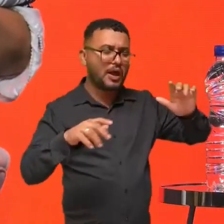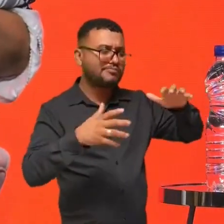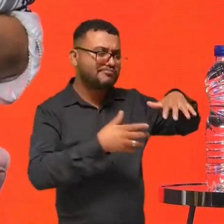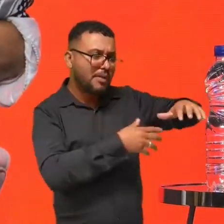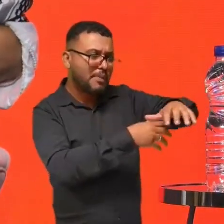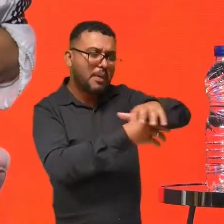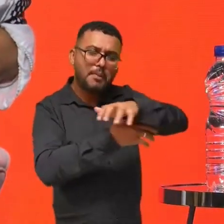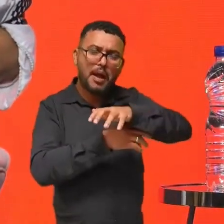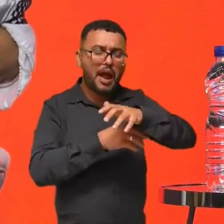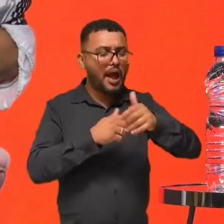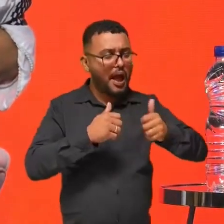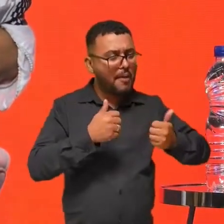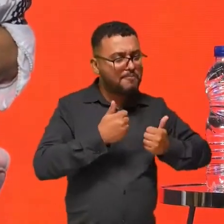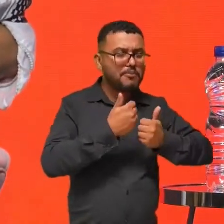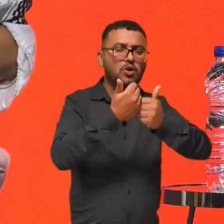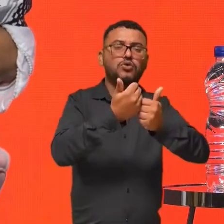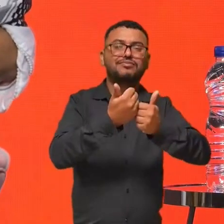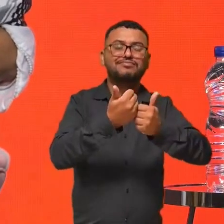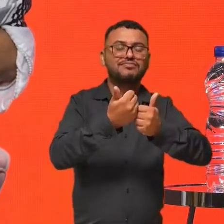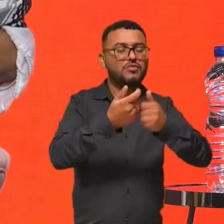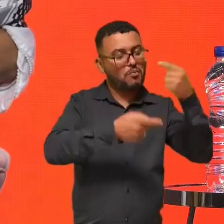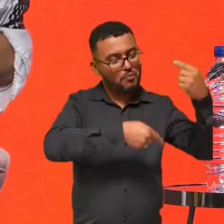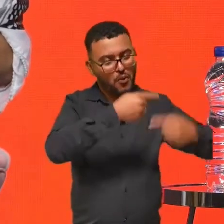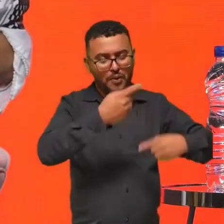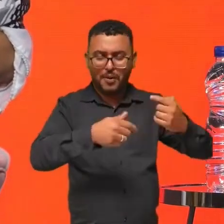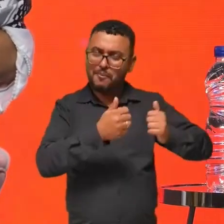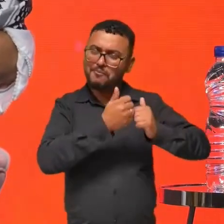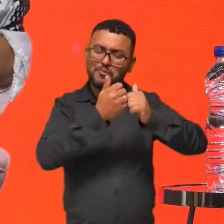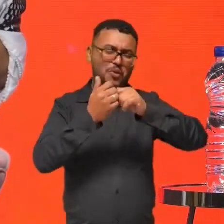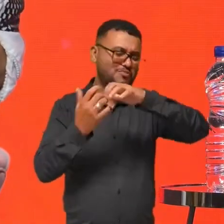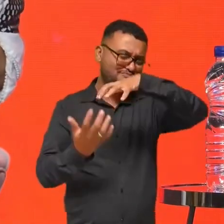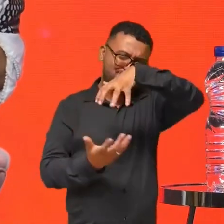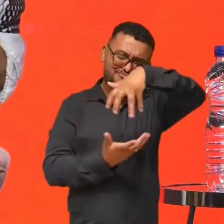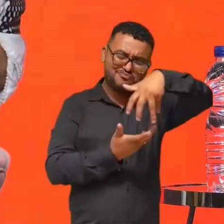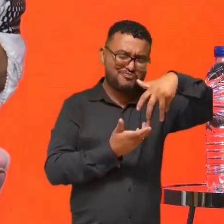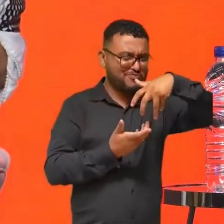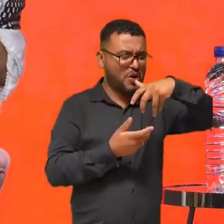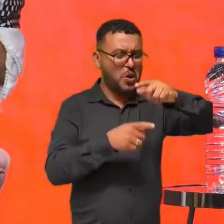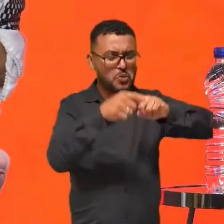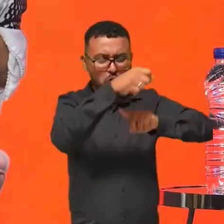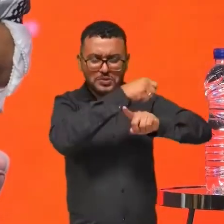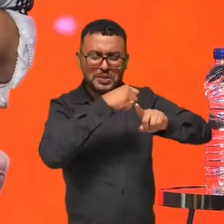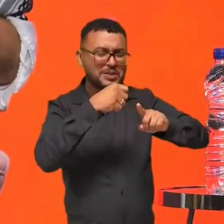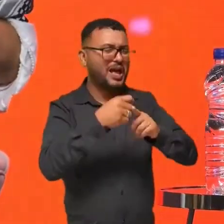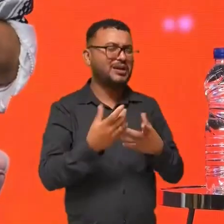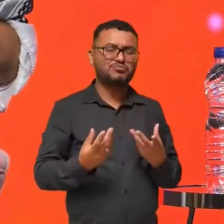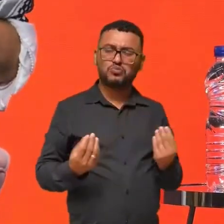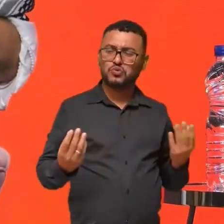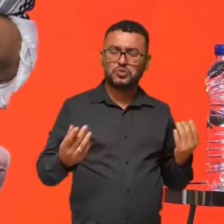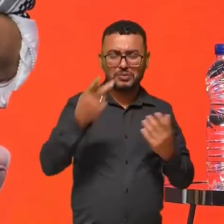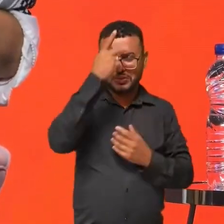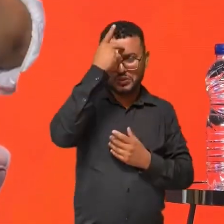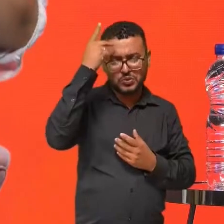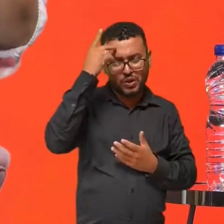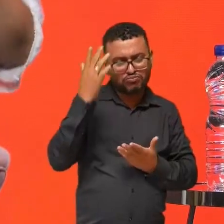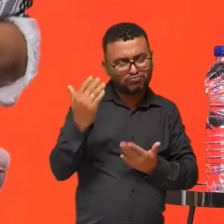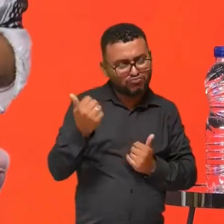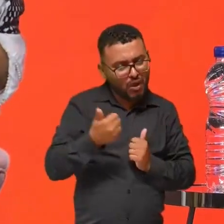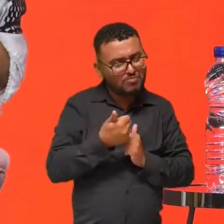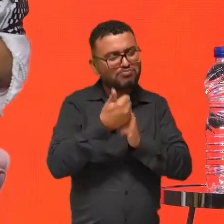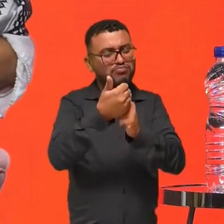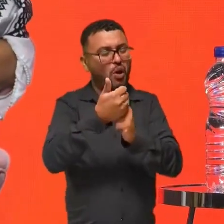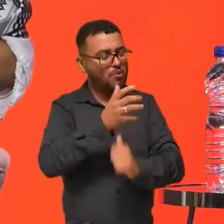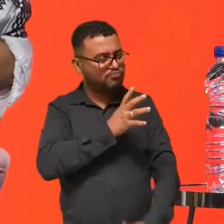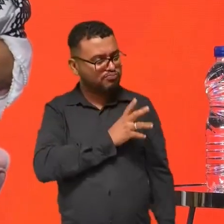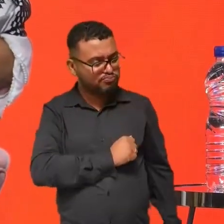de políticos no mundo inteiro, sociedade civil, muita juventude. Então, acho que isso demonstra. A